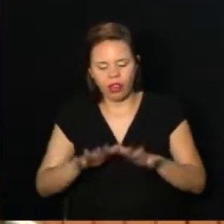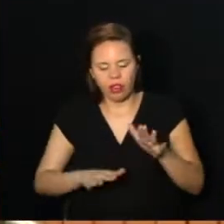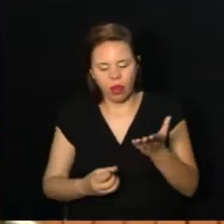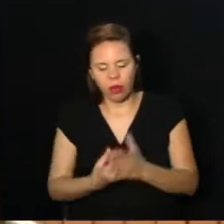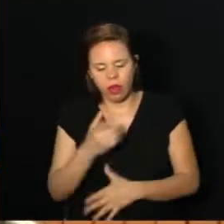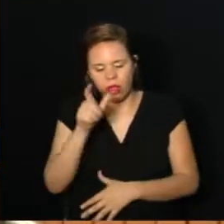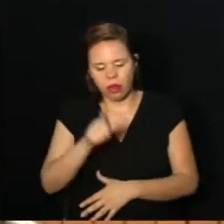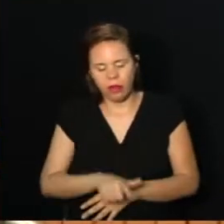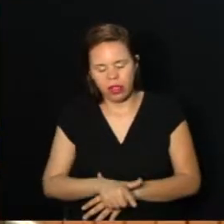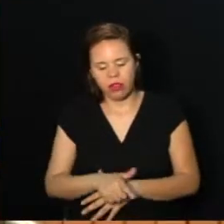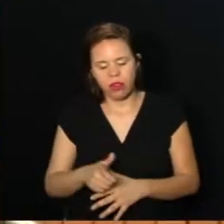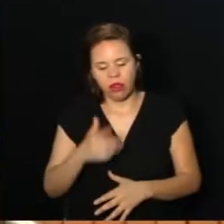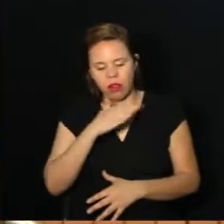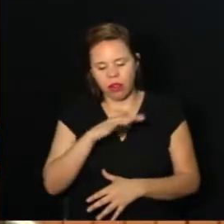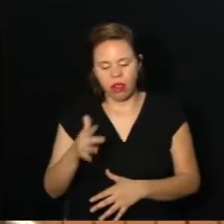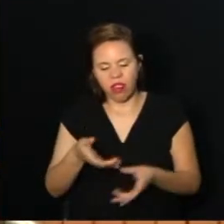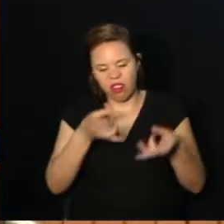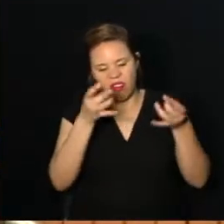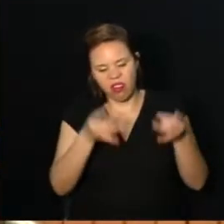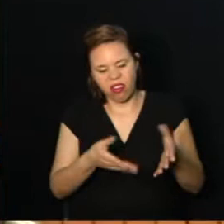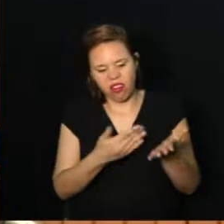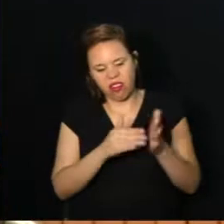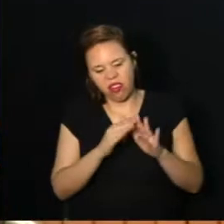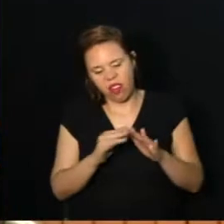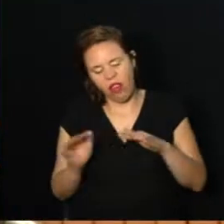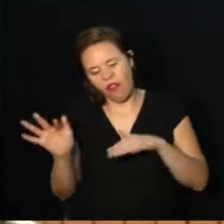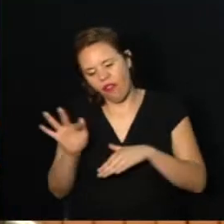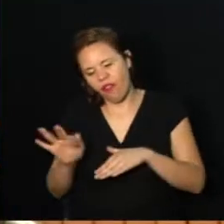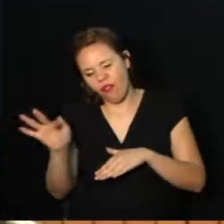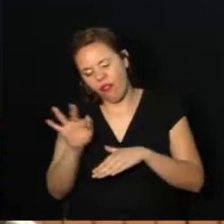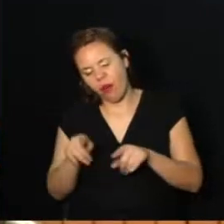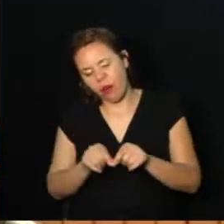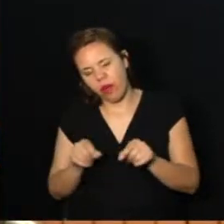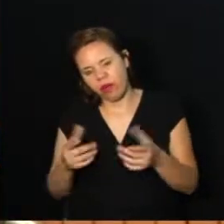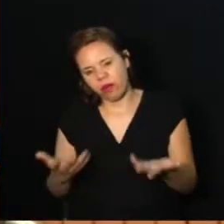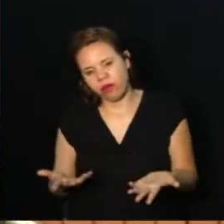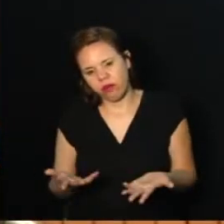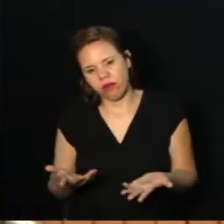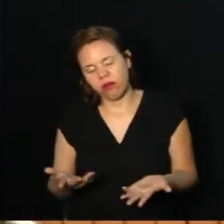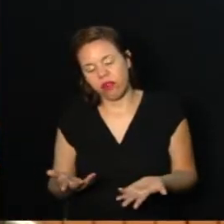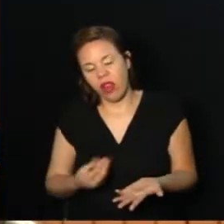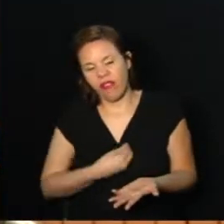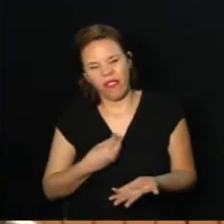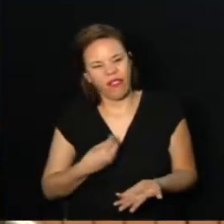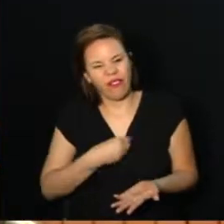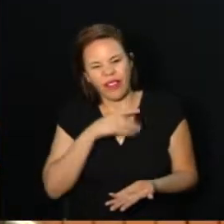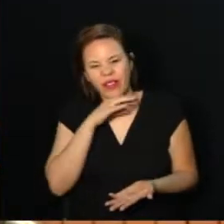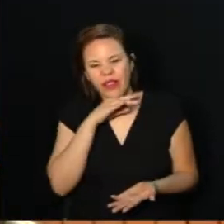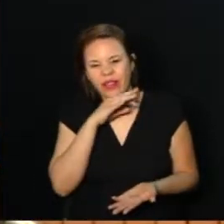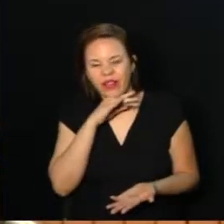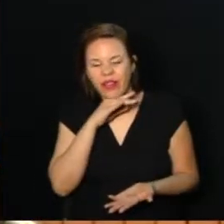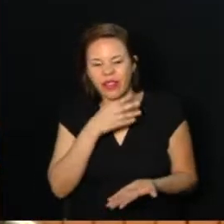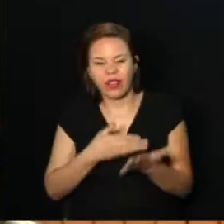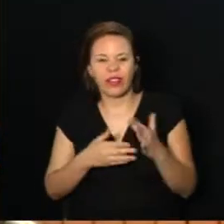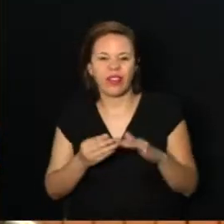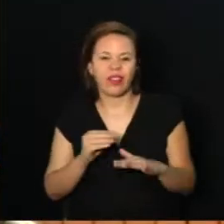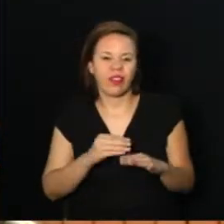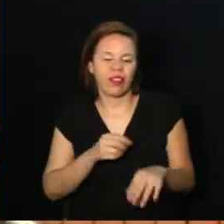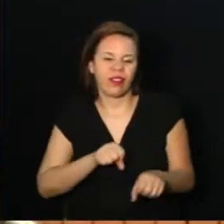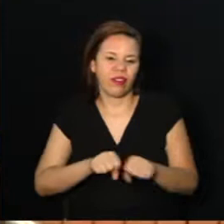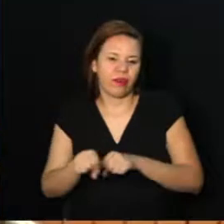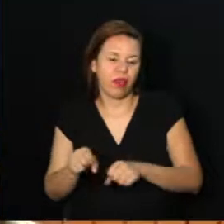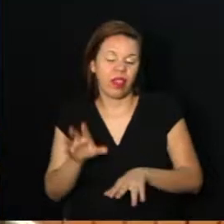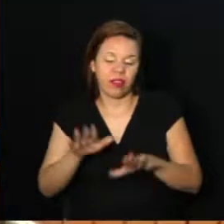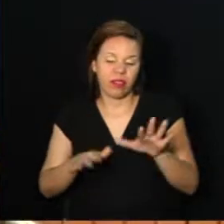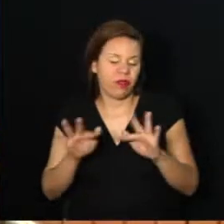ensino formal e fracasso, como foi dito aqui, na vida escolar. E, às vezes, as famílias nem notam, hein?